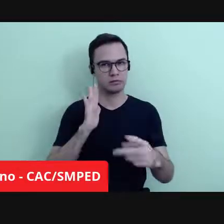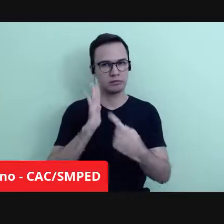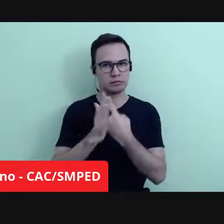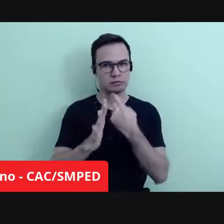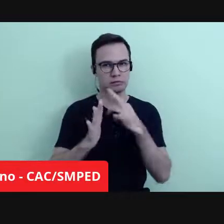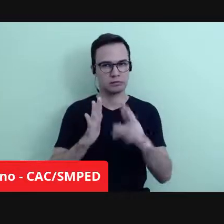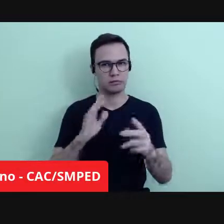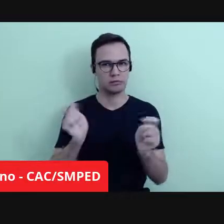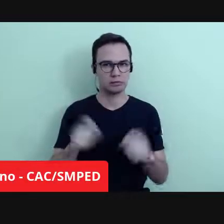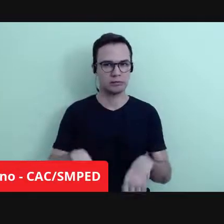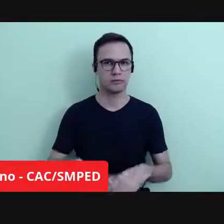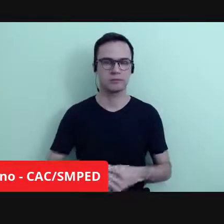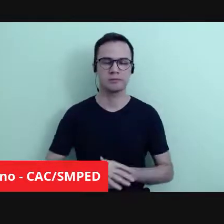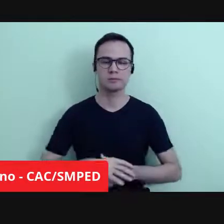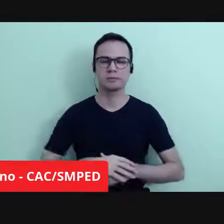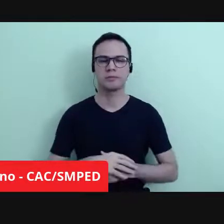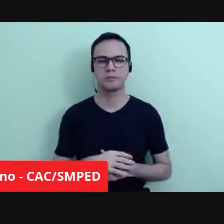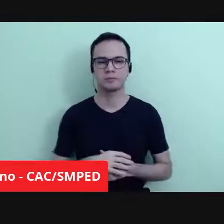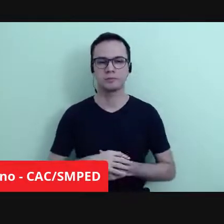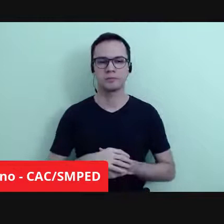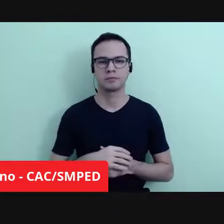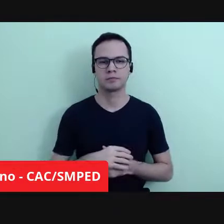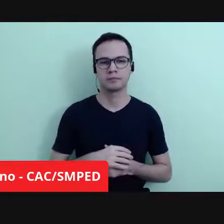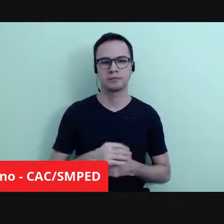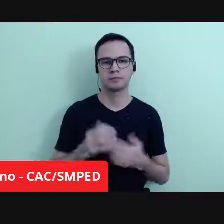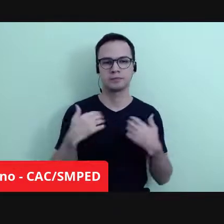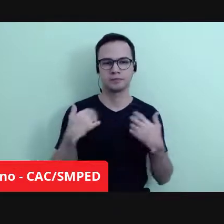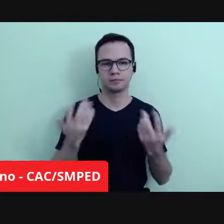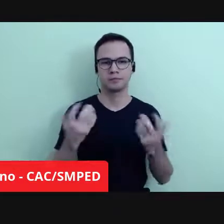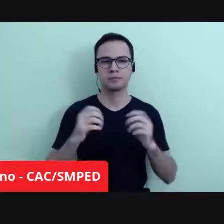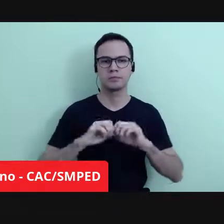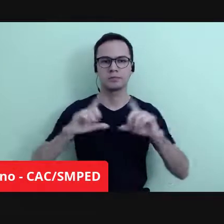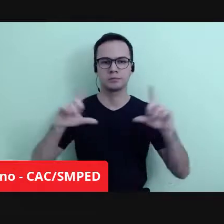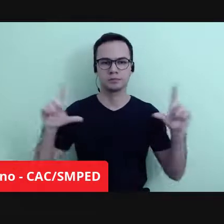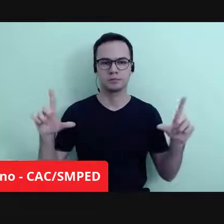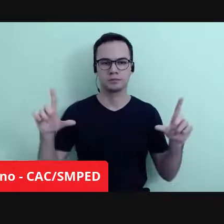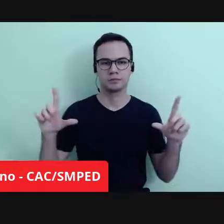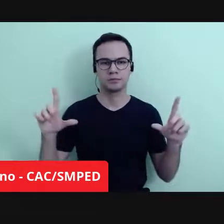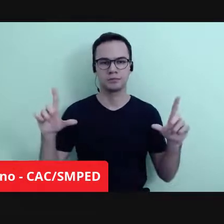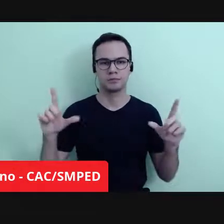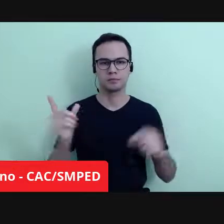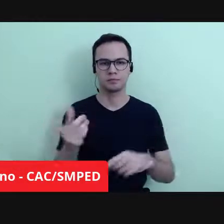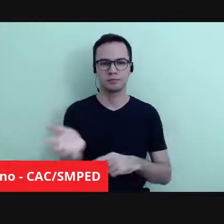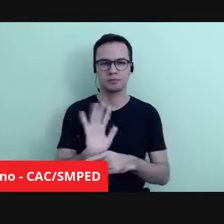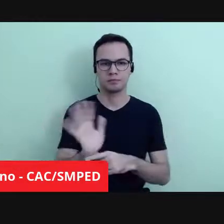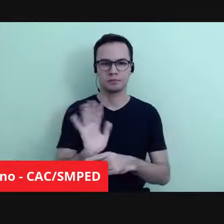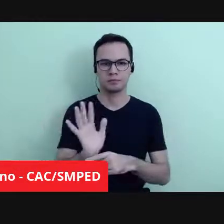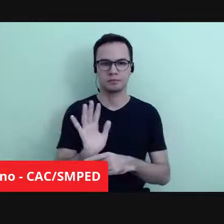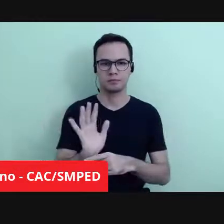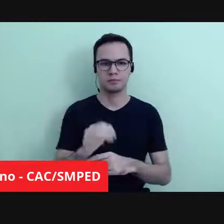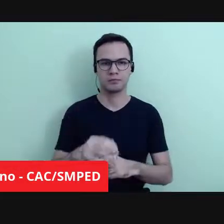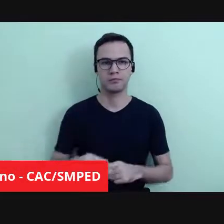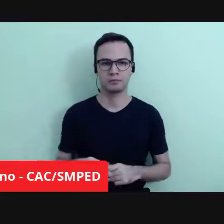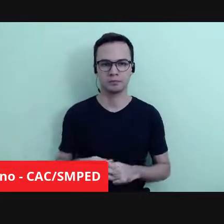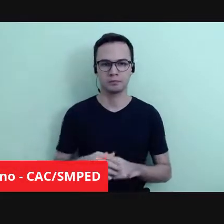conversar sobre, eu queria passar um vídeo de. Deixa eu ver se